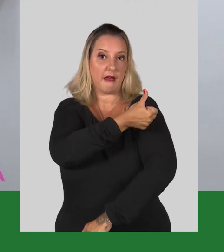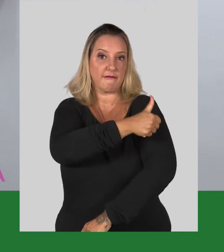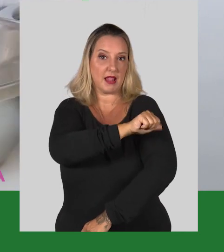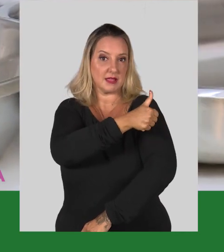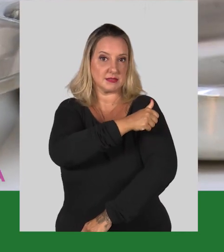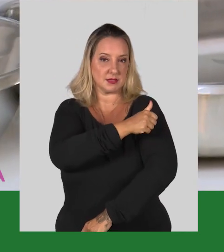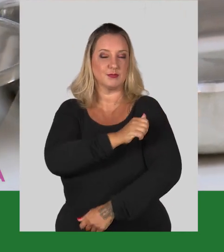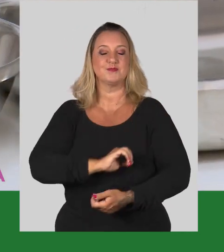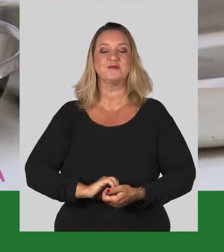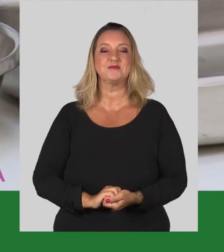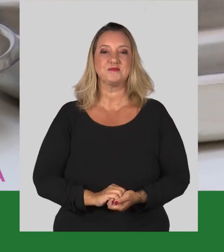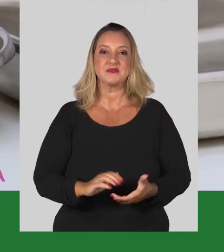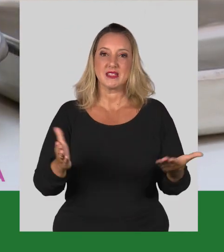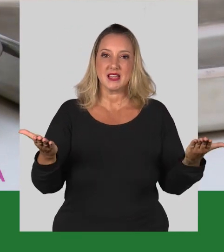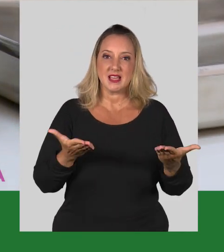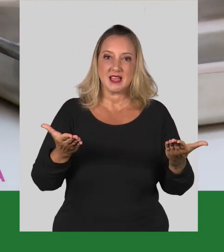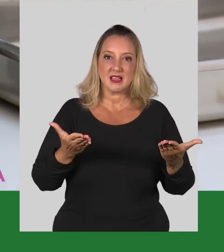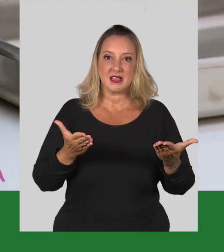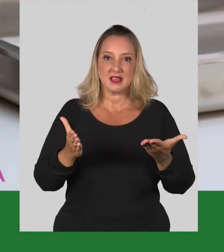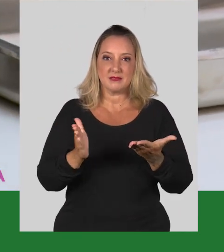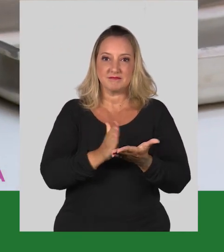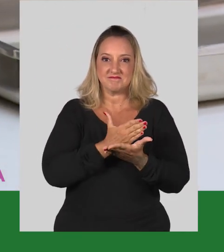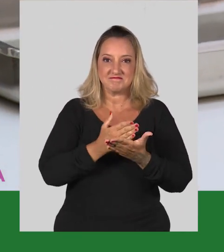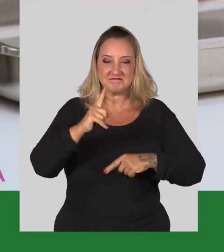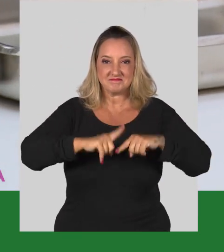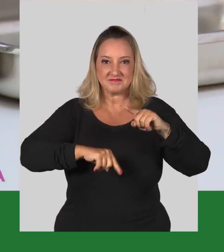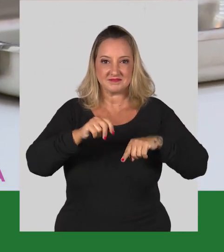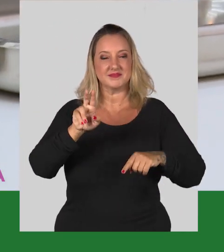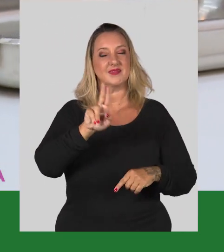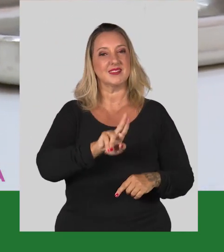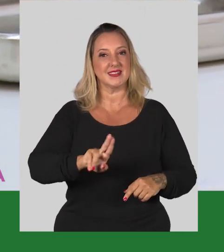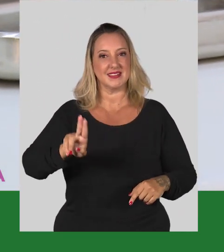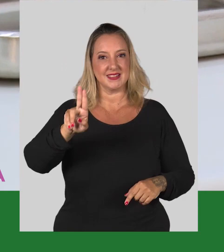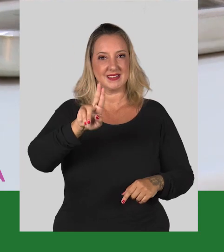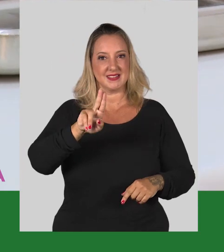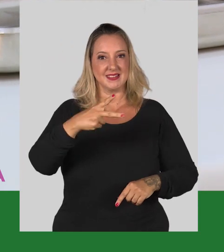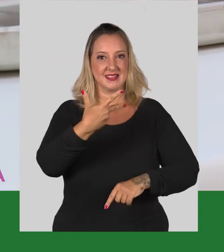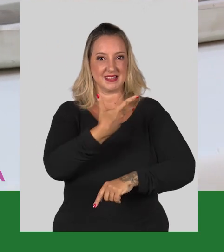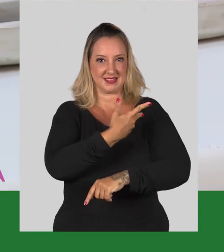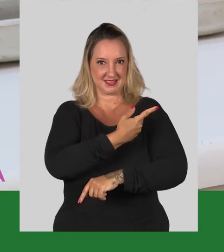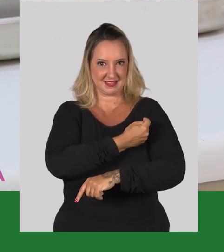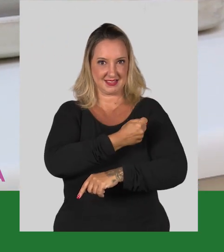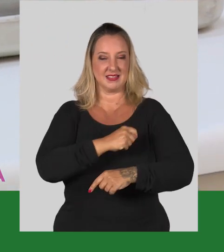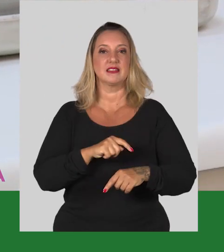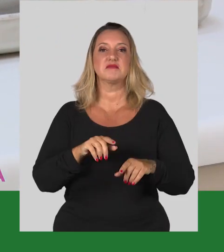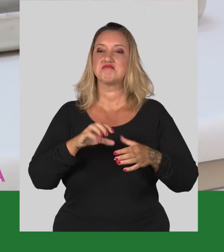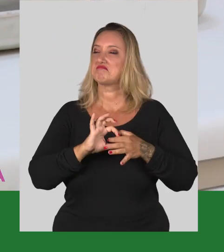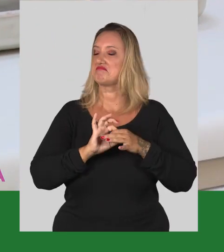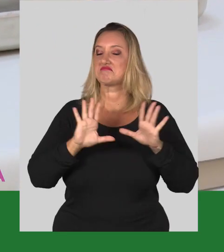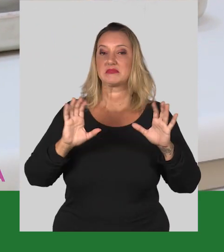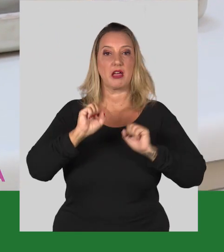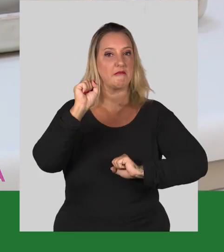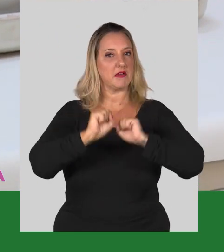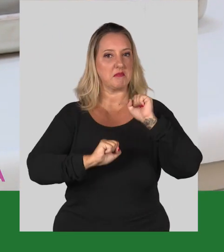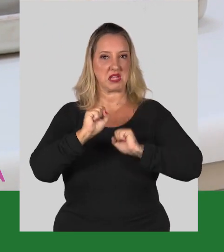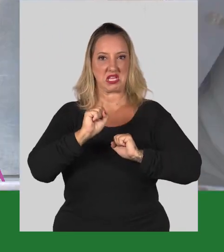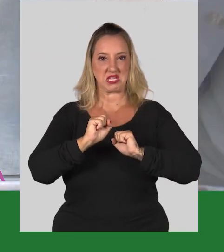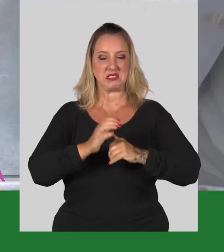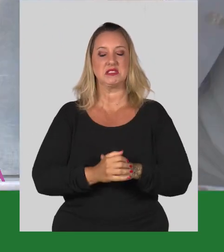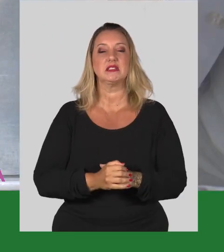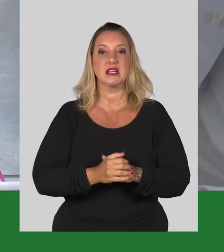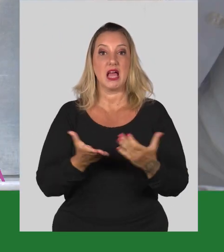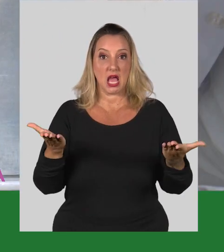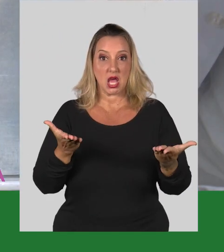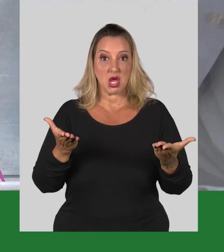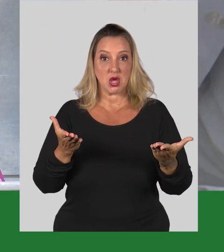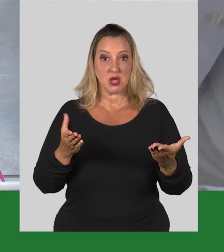muscular. Agora vamos separar os materiais a serem utilizados na aplicação da vacina, independente do seu fabricante.